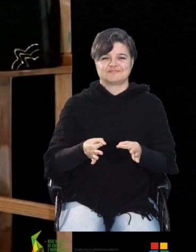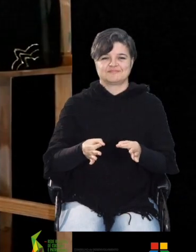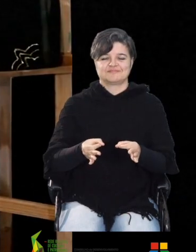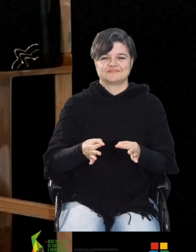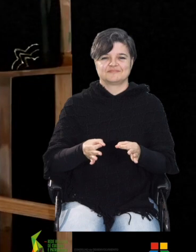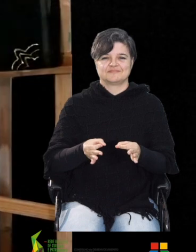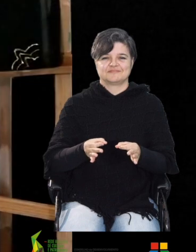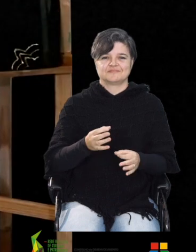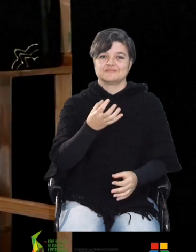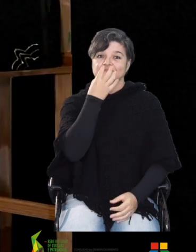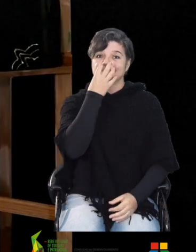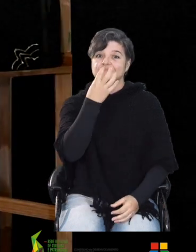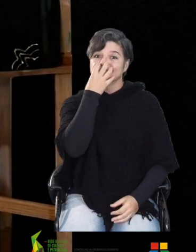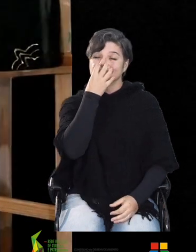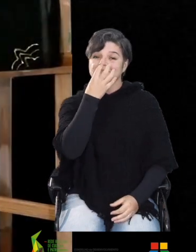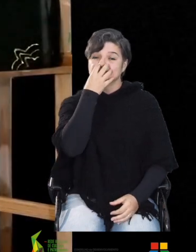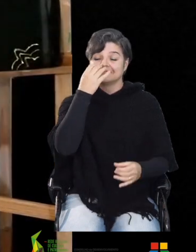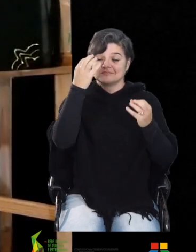g1